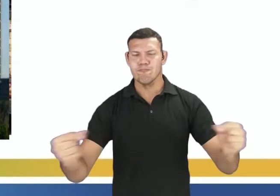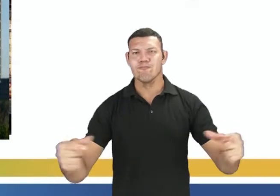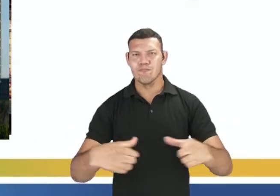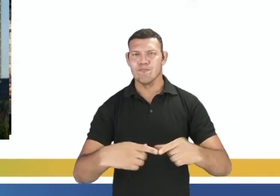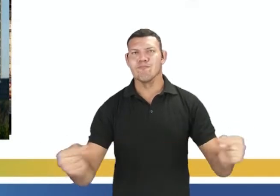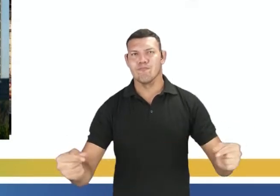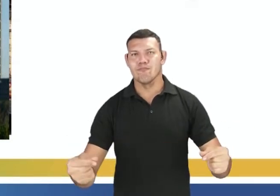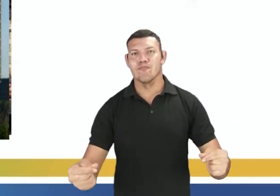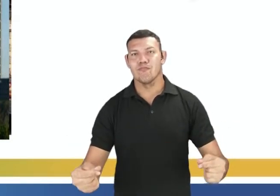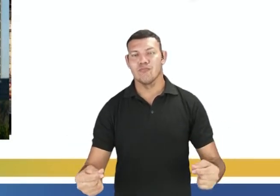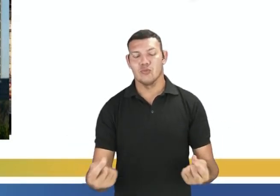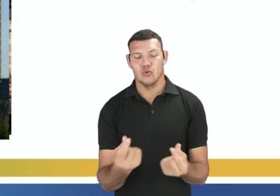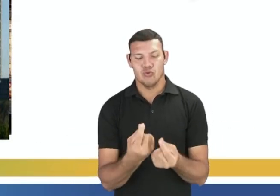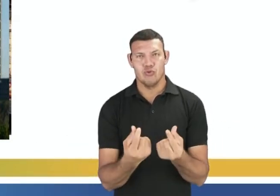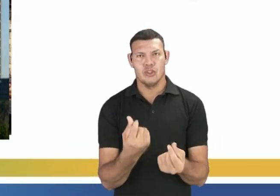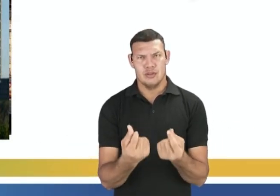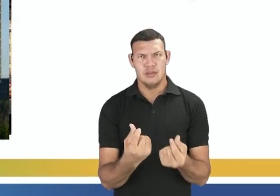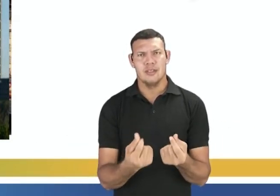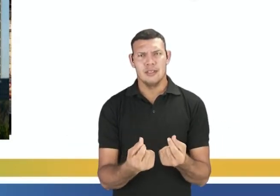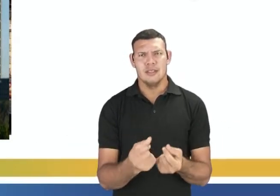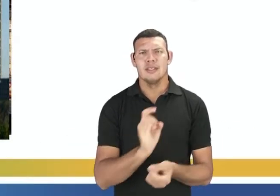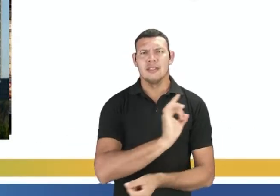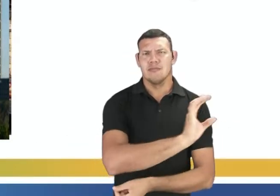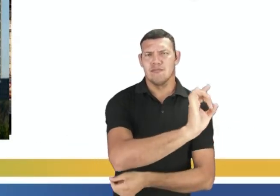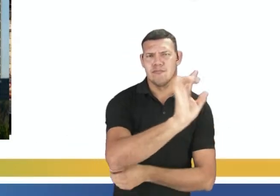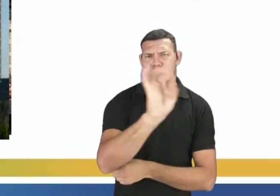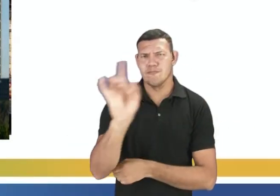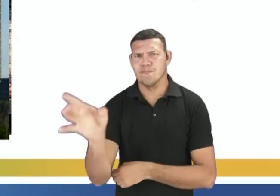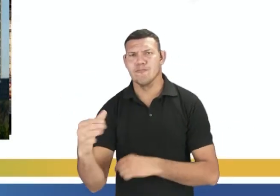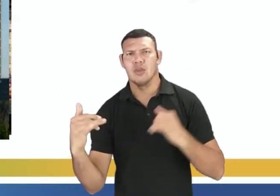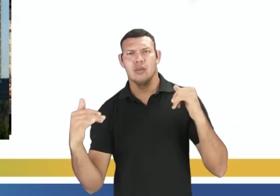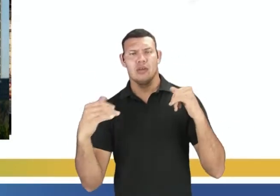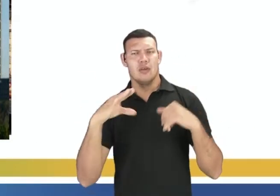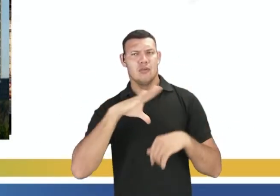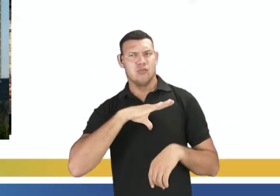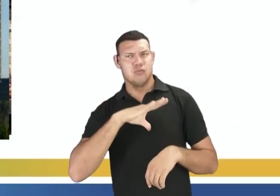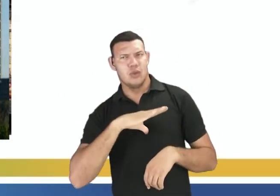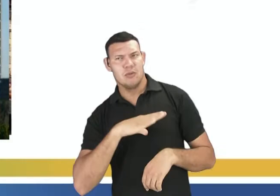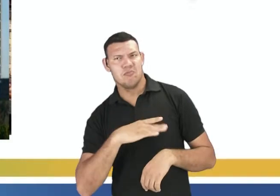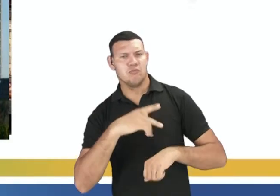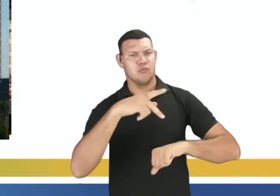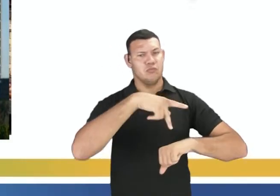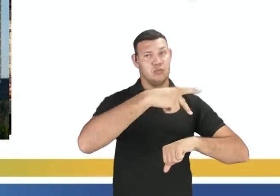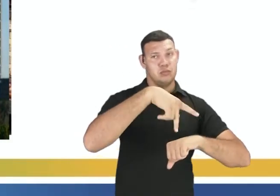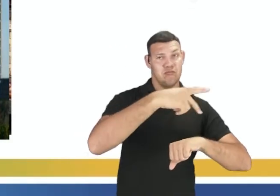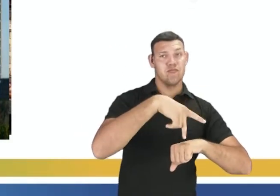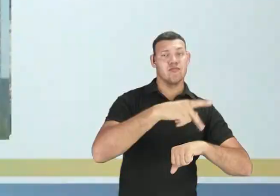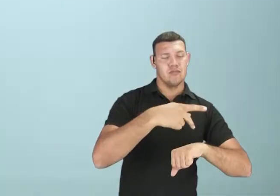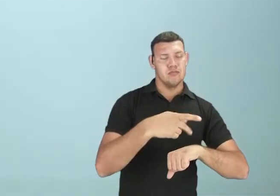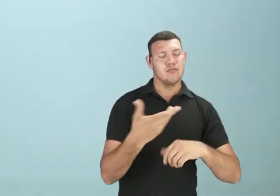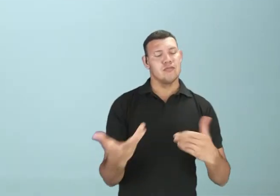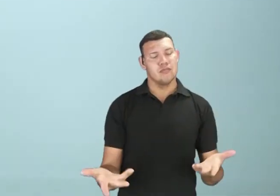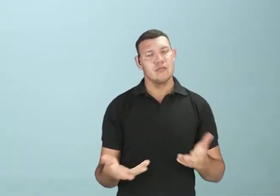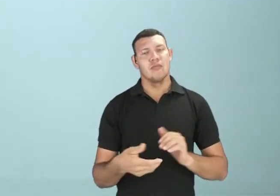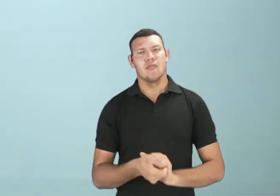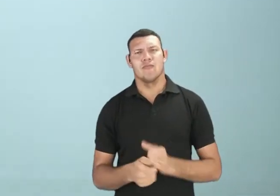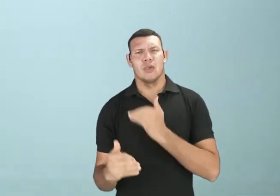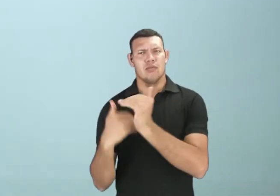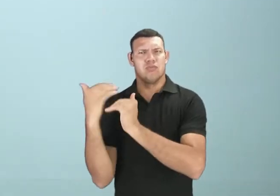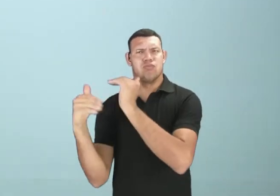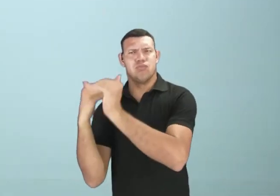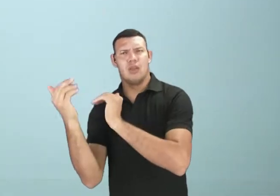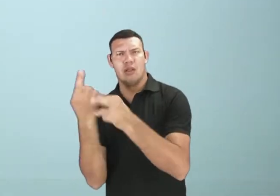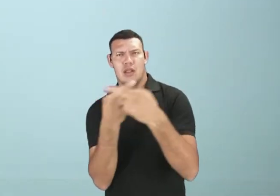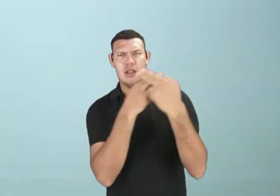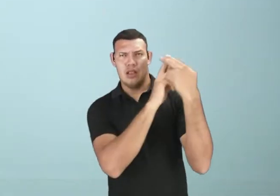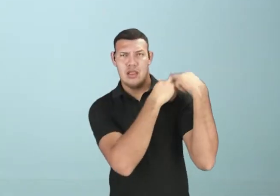de Tóquio. Então, cada cidade, cada país, né, tem uma cidade que ela desenvolve uma